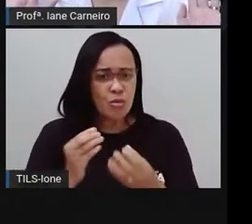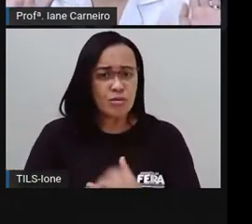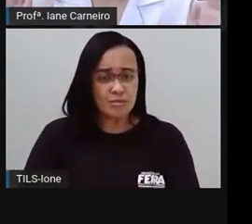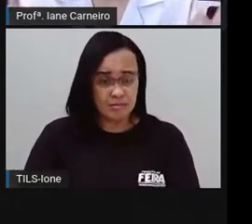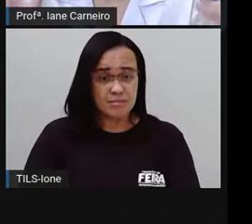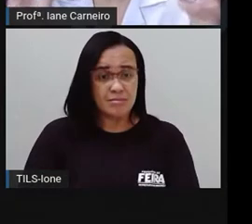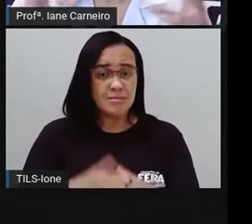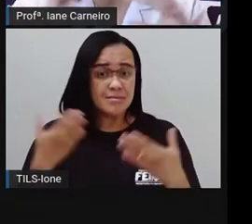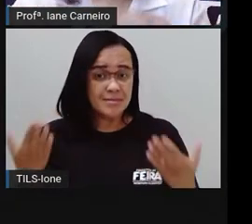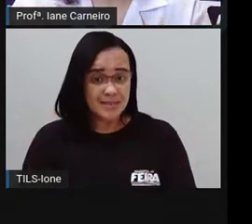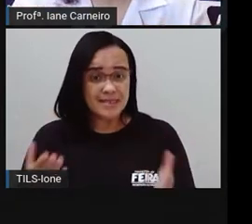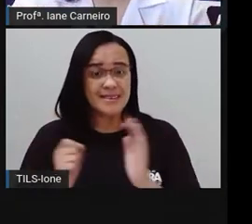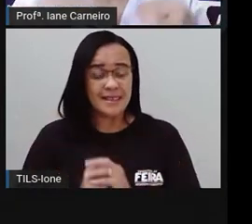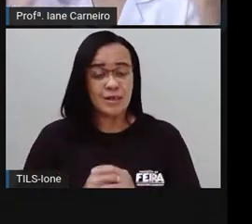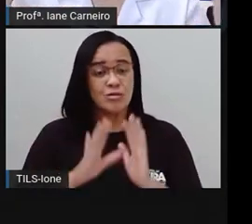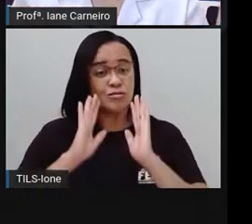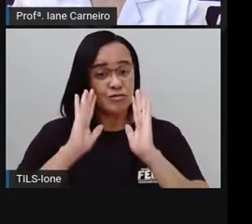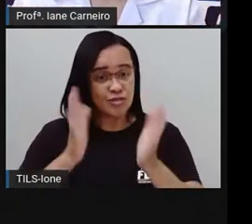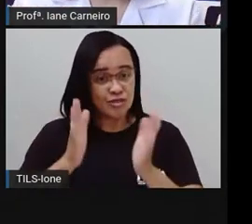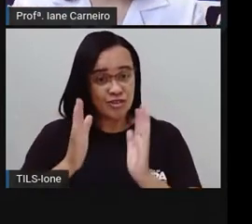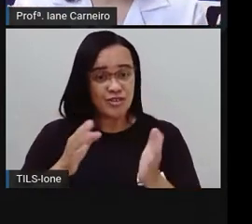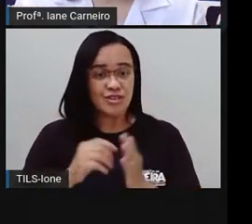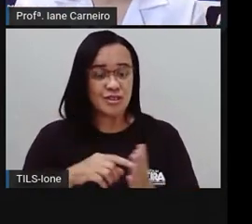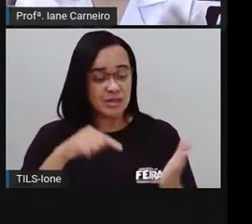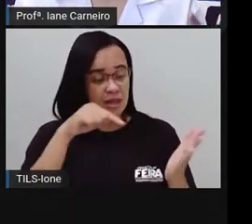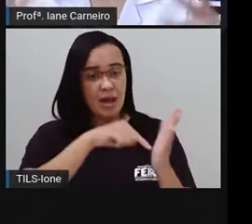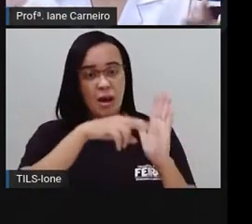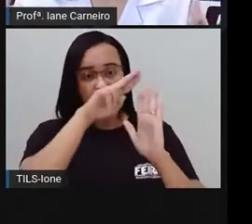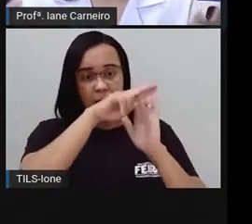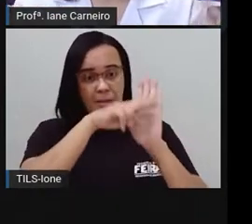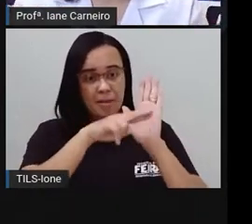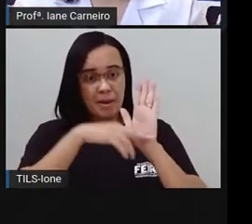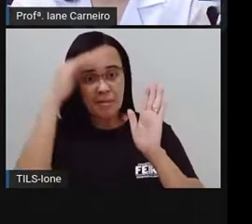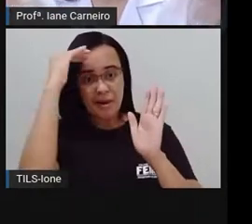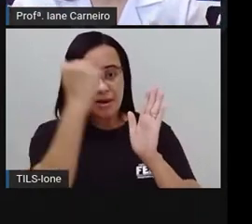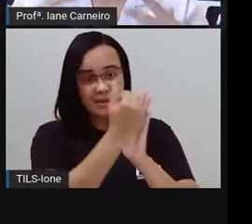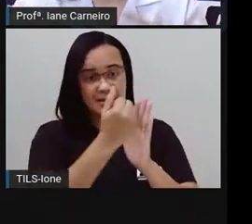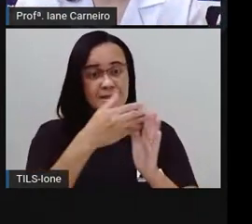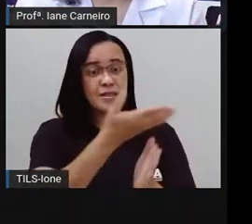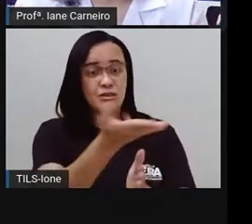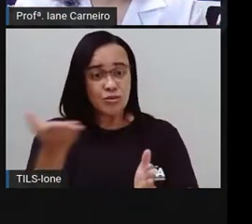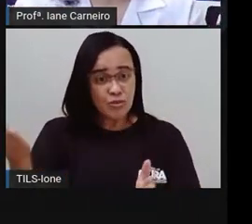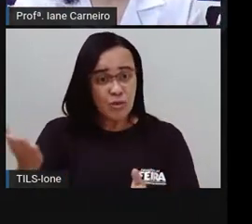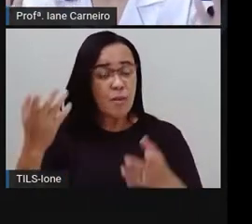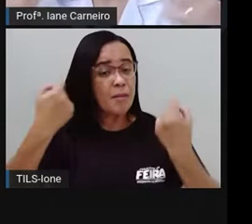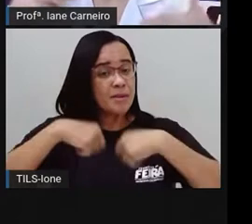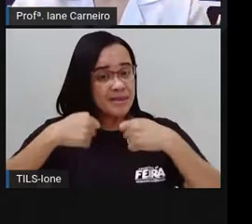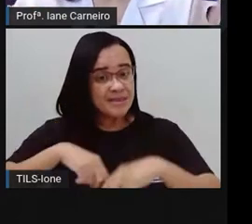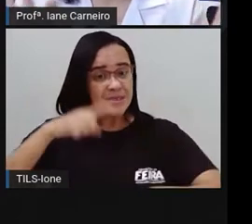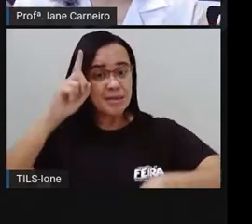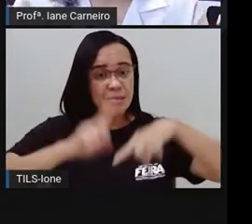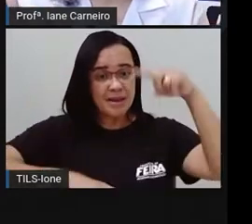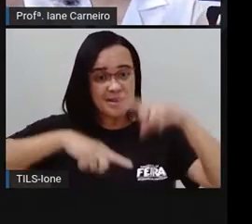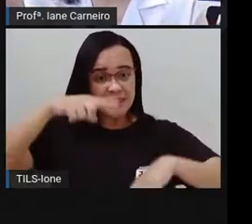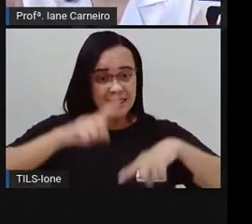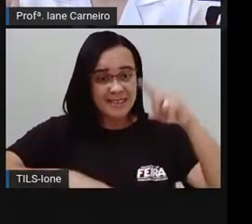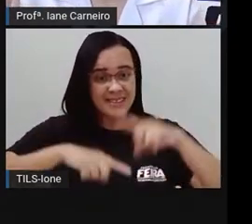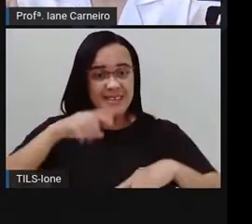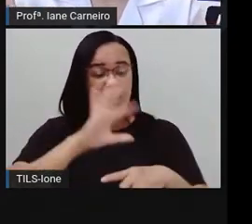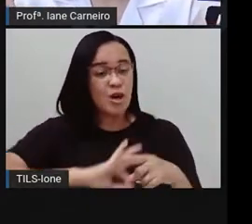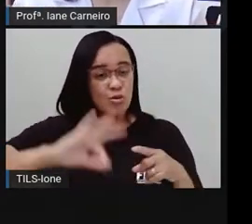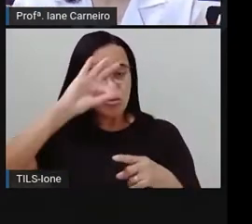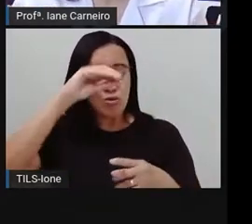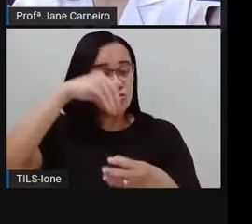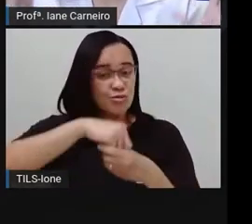lá da escola, já vai vir com a orientação, né, do que vocês vão precisar para fazer esse porta-retrato. Mas a Proiane vai aqui lembrar